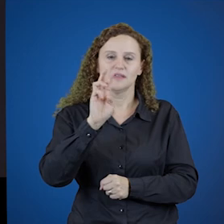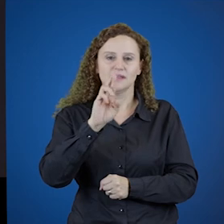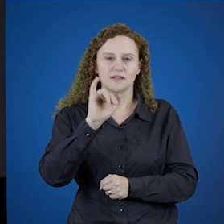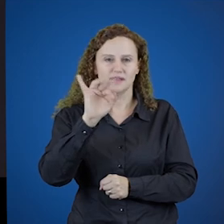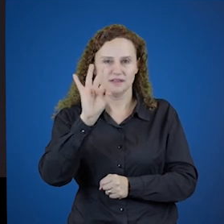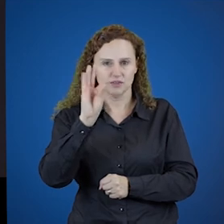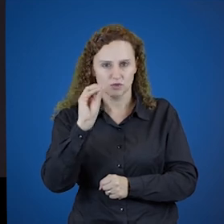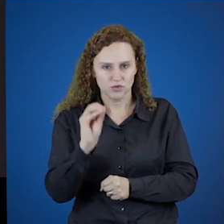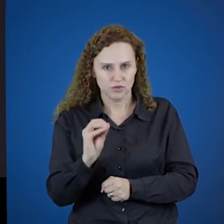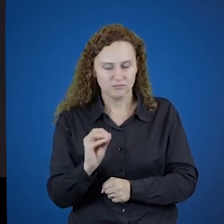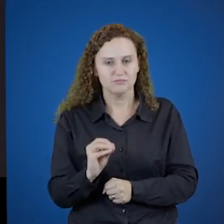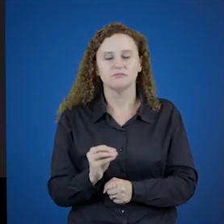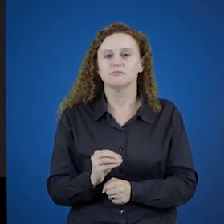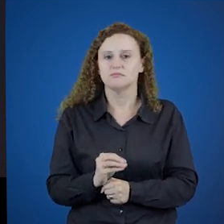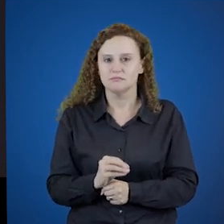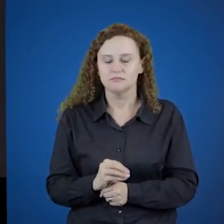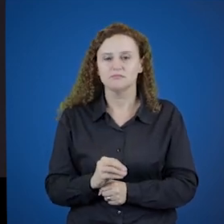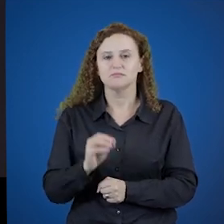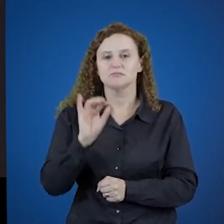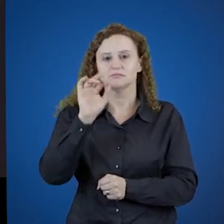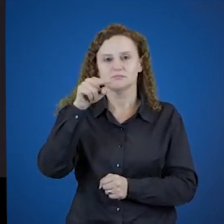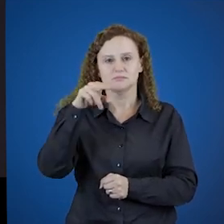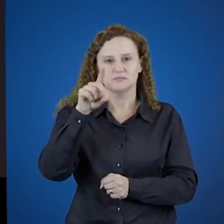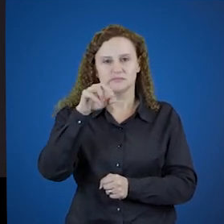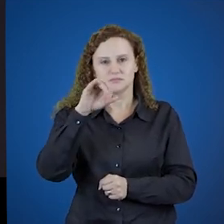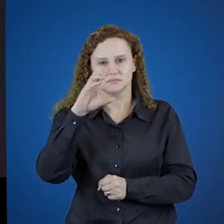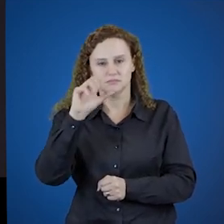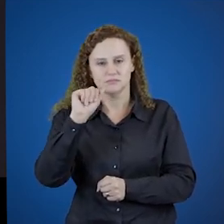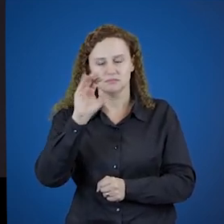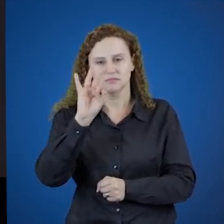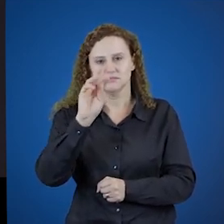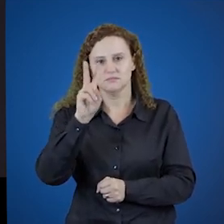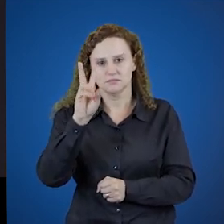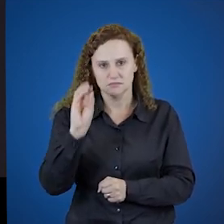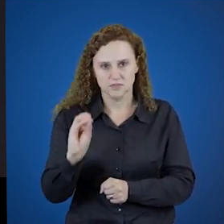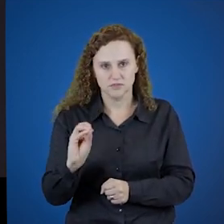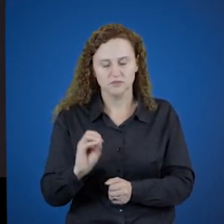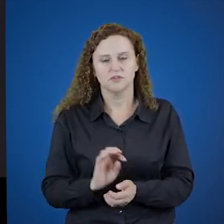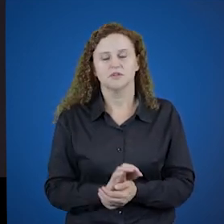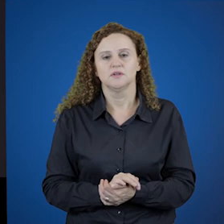preparou Então vire para 20